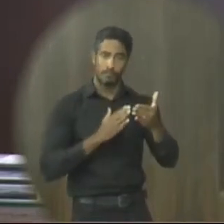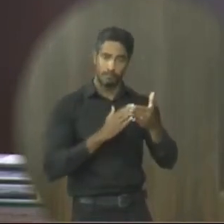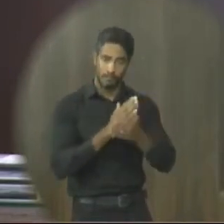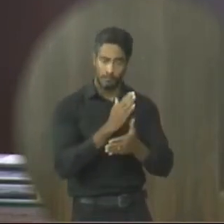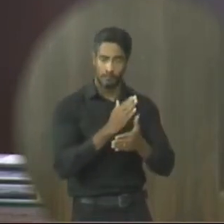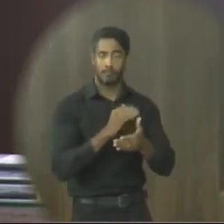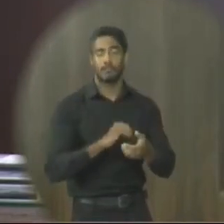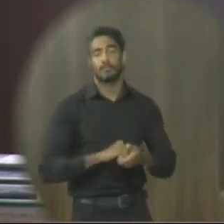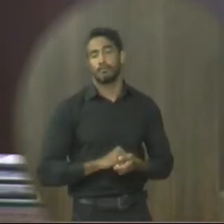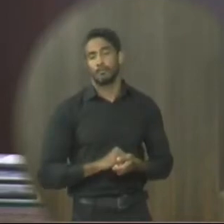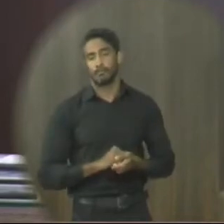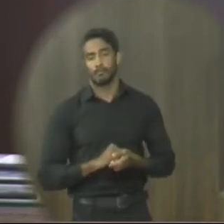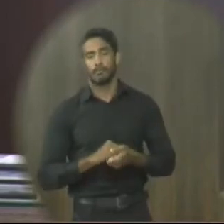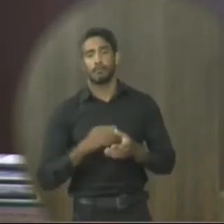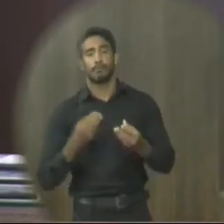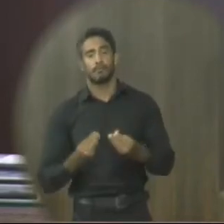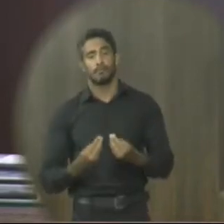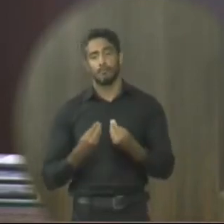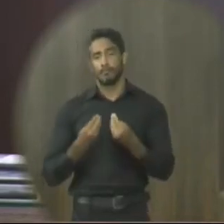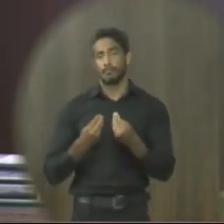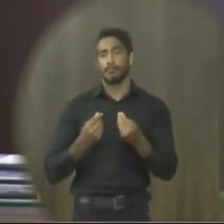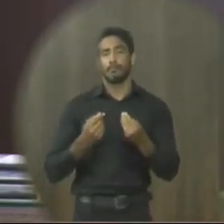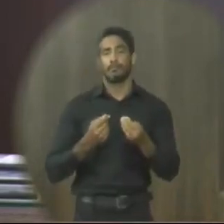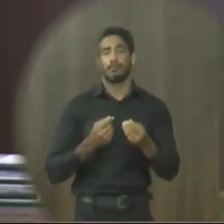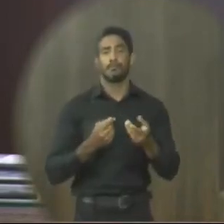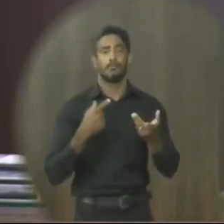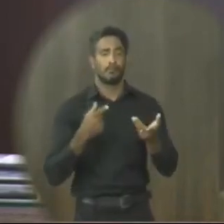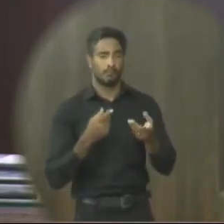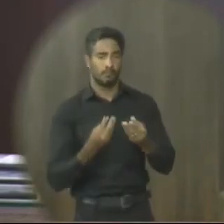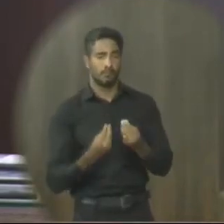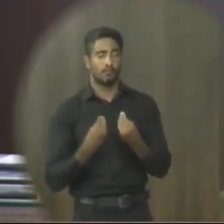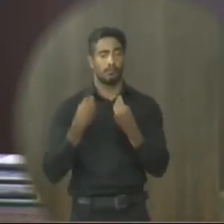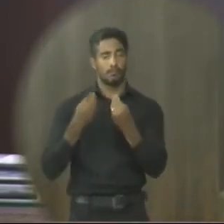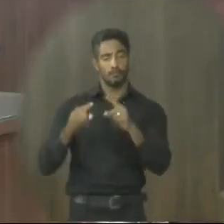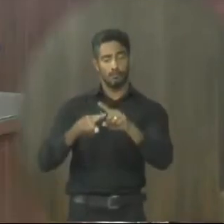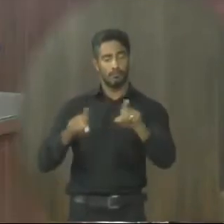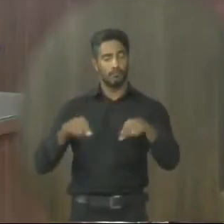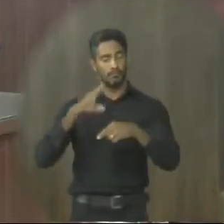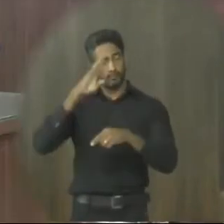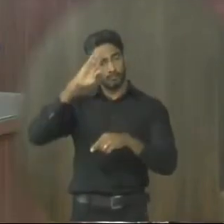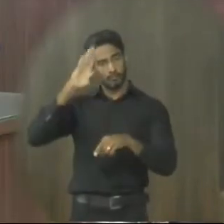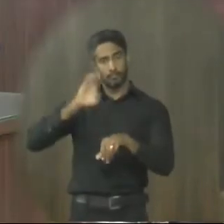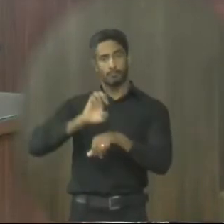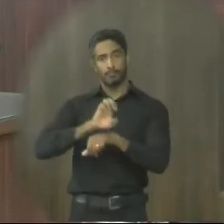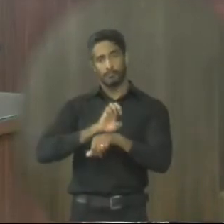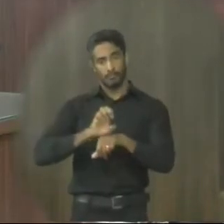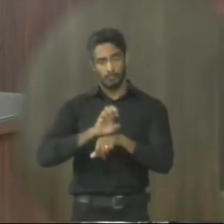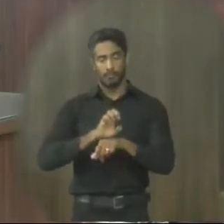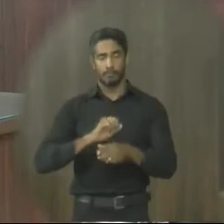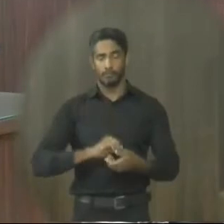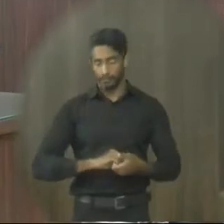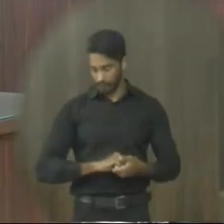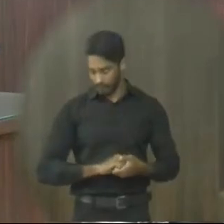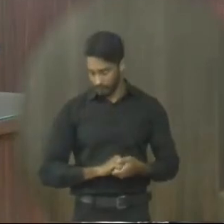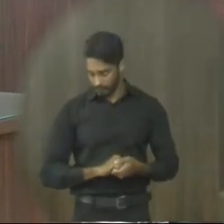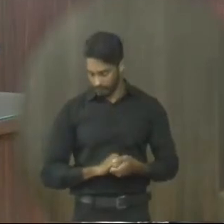o aprovado, a fim de que, desta forma, seja encaminhada ao chefe do Poder Executivo para a sanção.